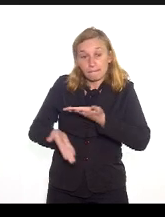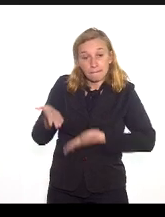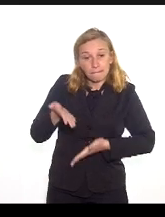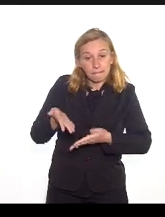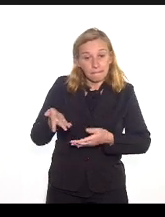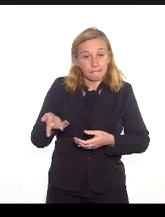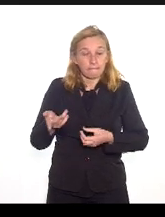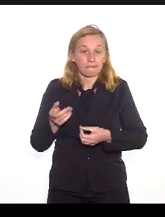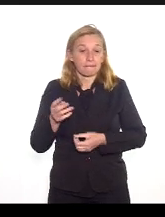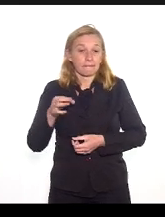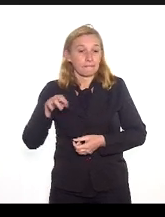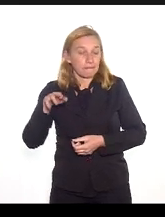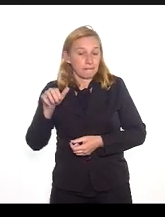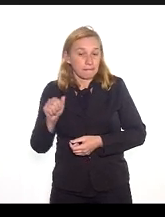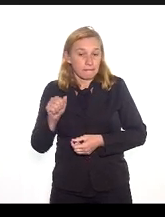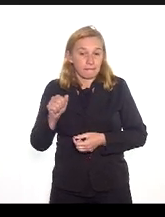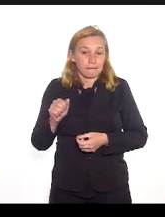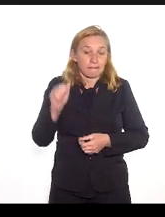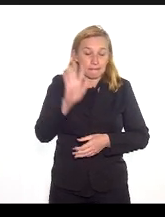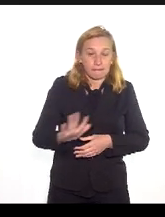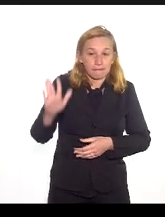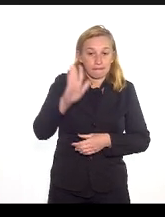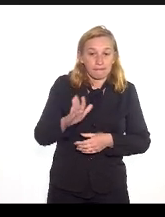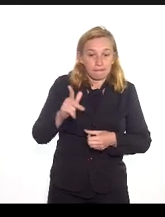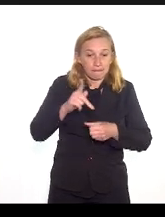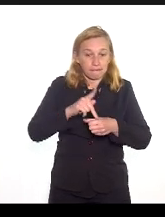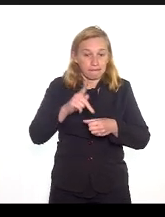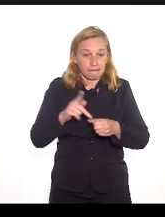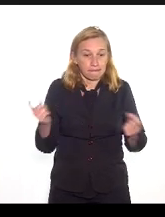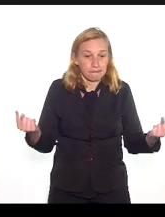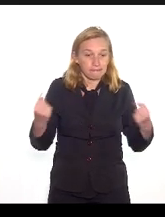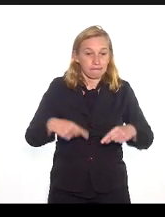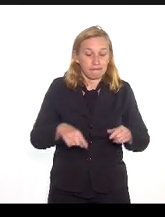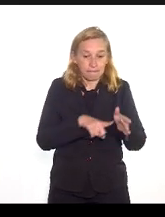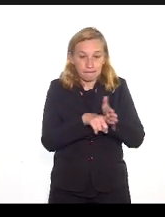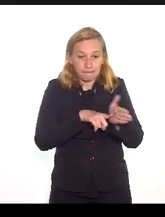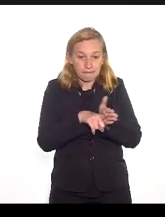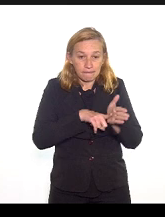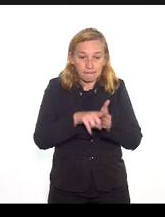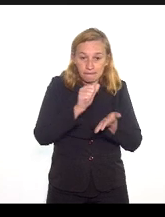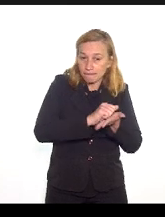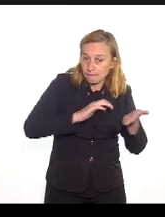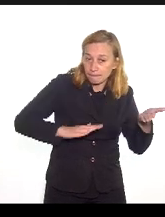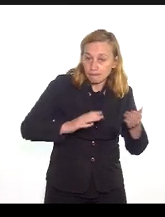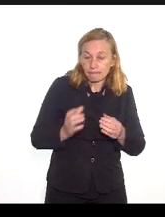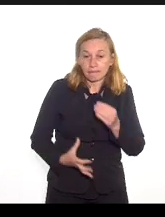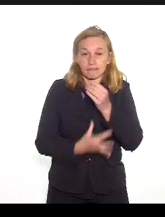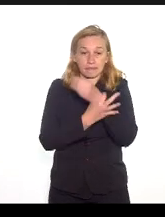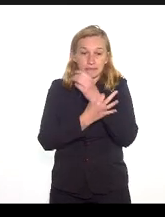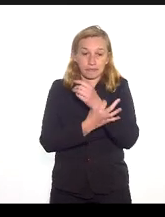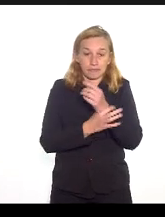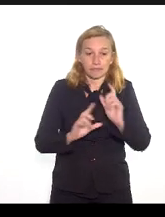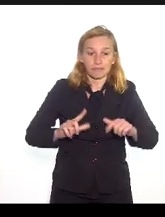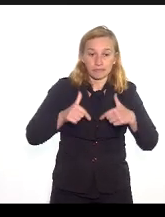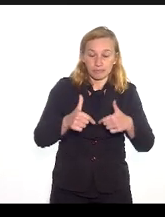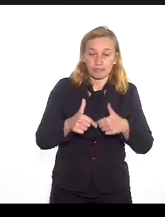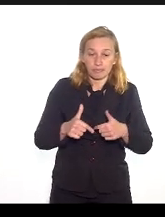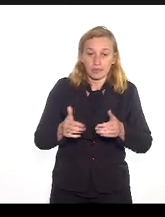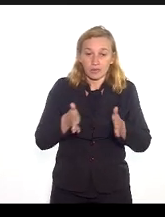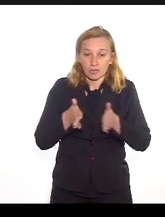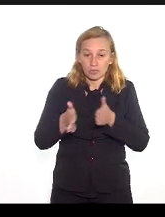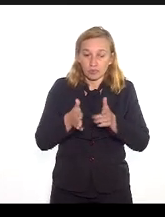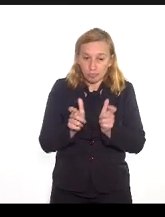Petróleo enquanto copartícipe da fiscalização das atividades de segurança operacional por um